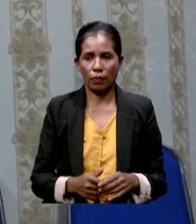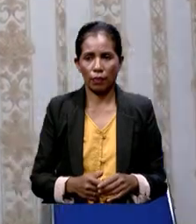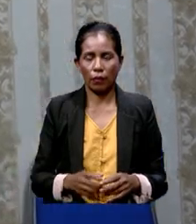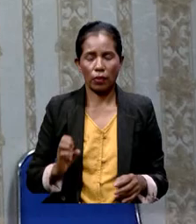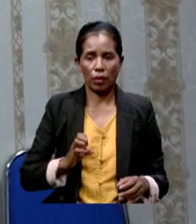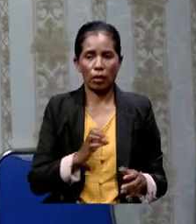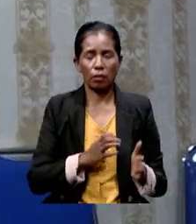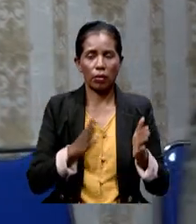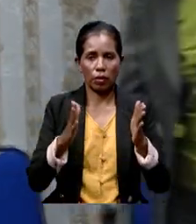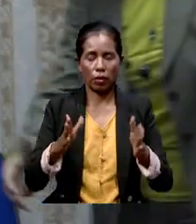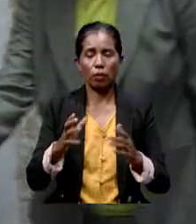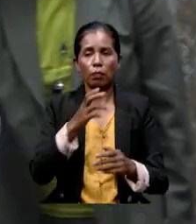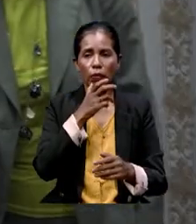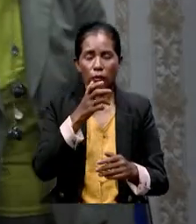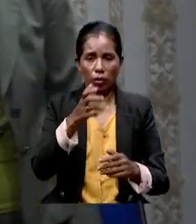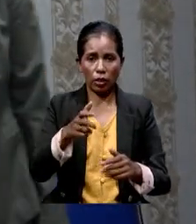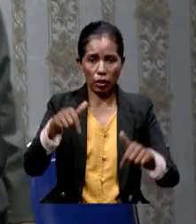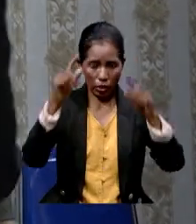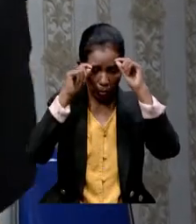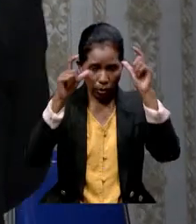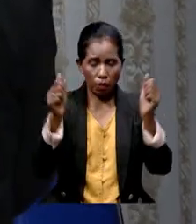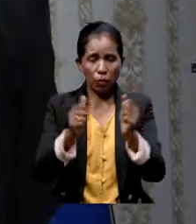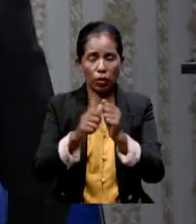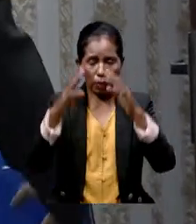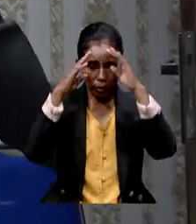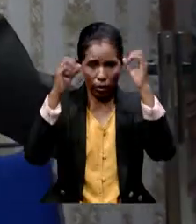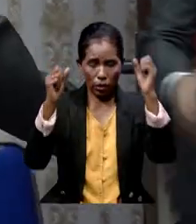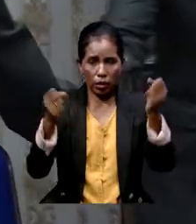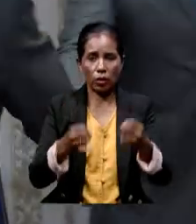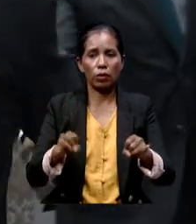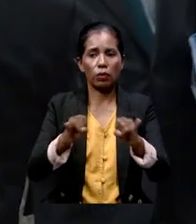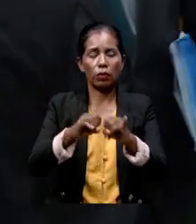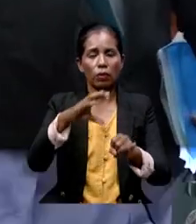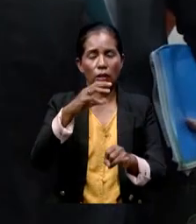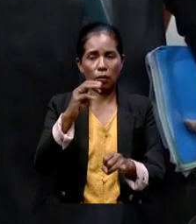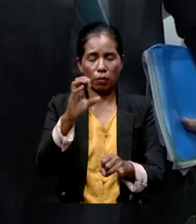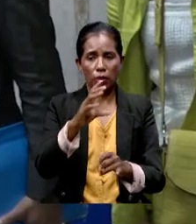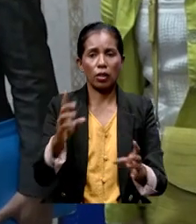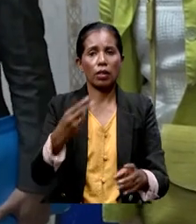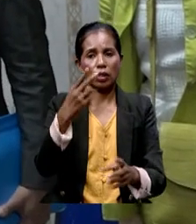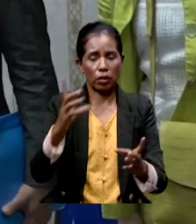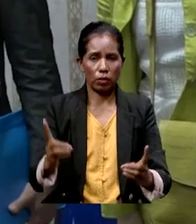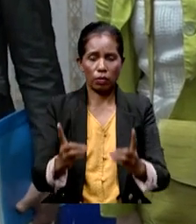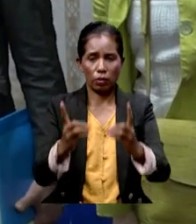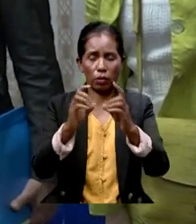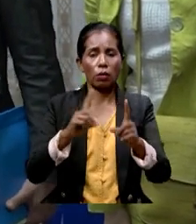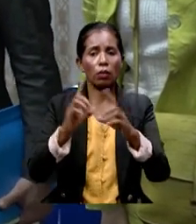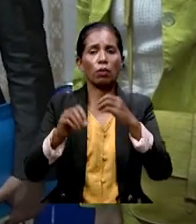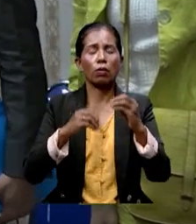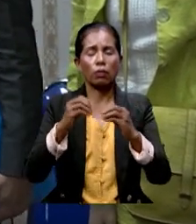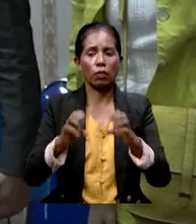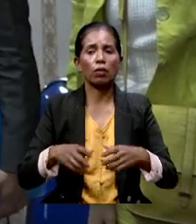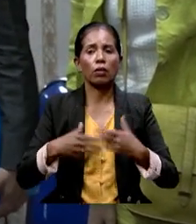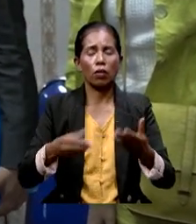Embaixadora Portugal e Timor-Leste, junto com o presidente do Instituto Camões, Quintané, a Soromalo, o ministro interior, o Nicolé Cunabá, o INSAFO, formação